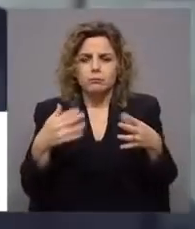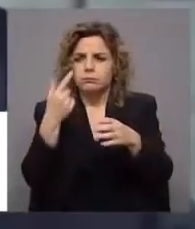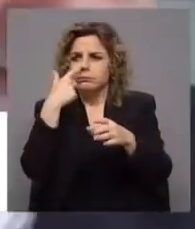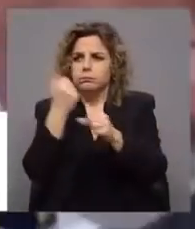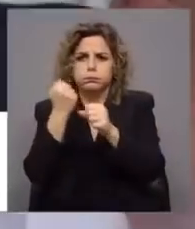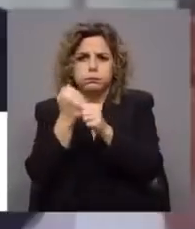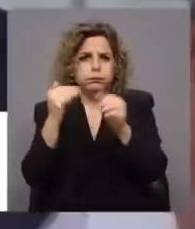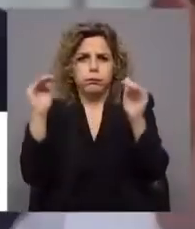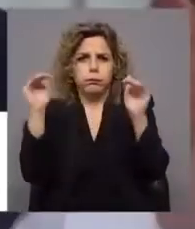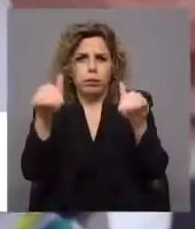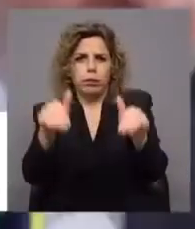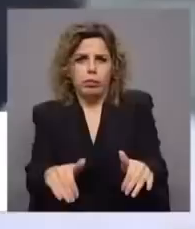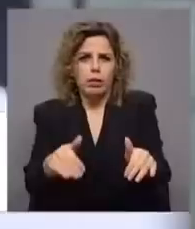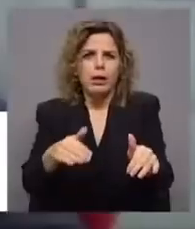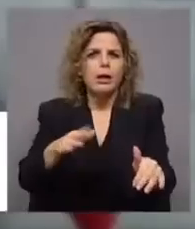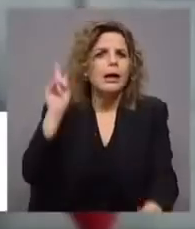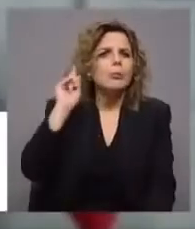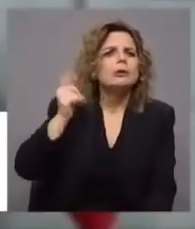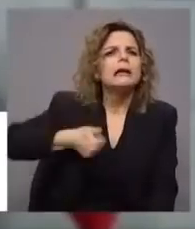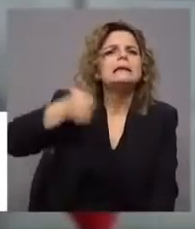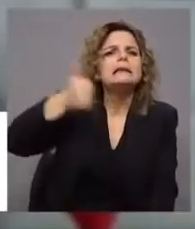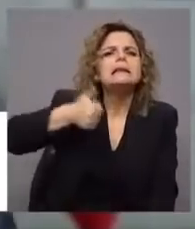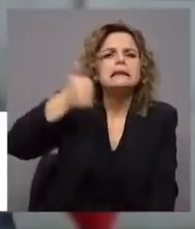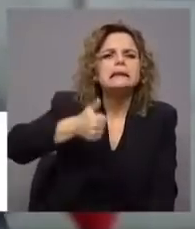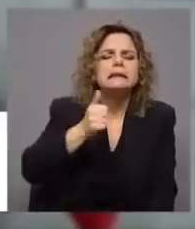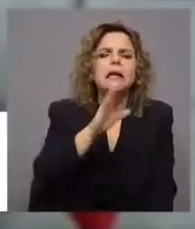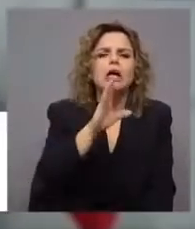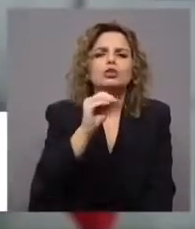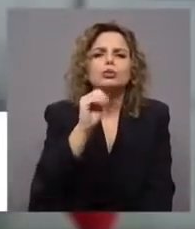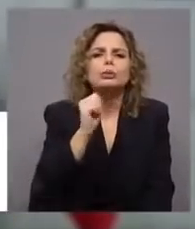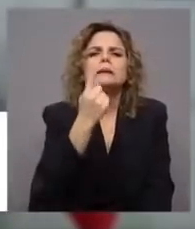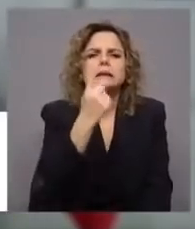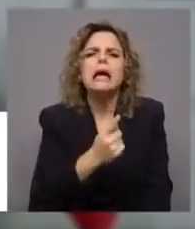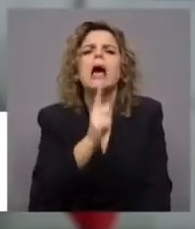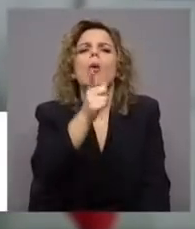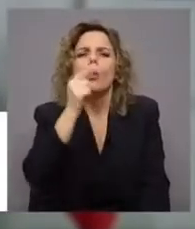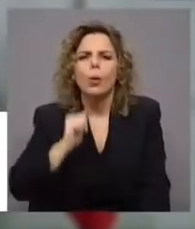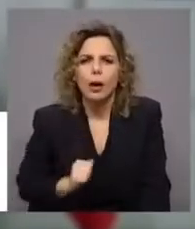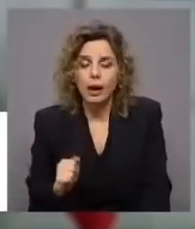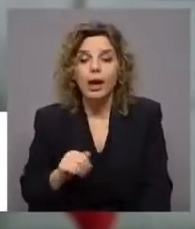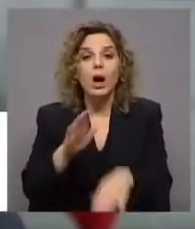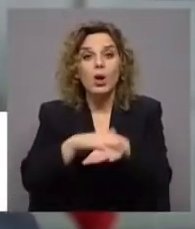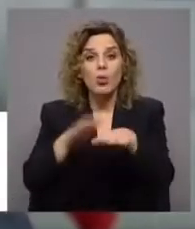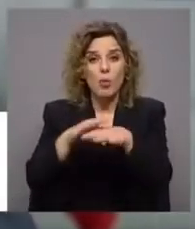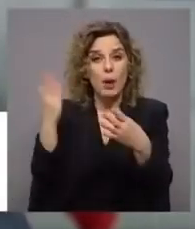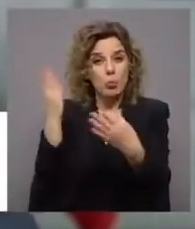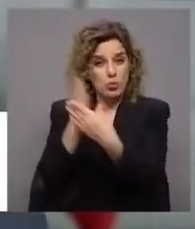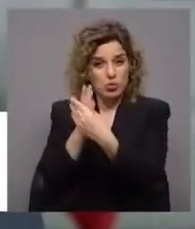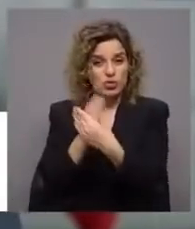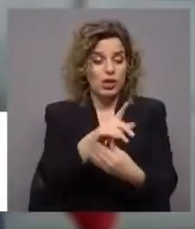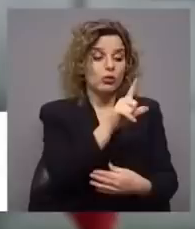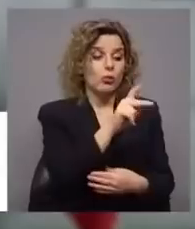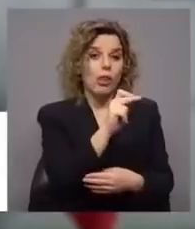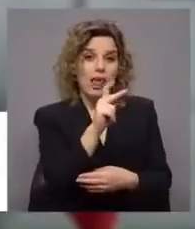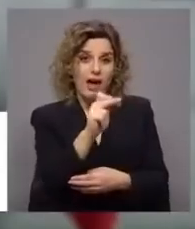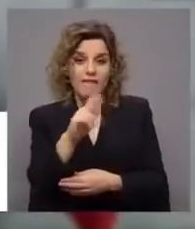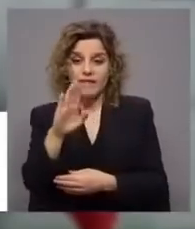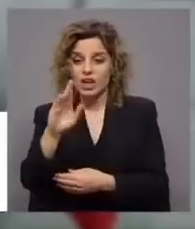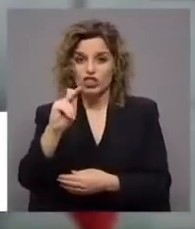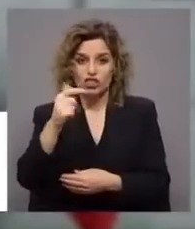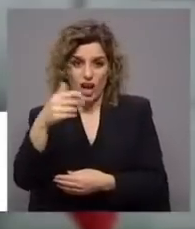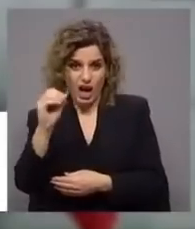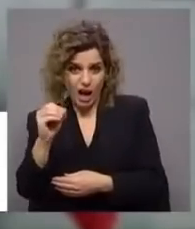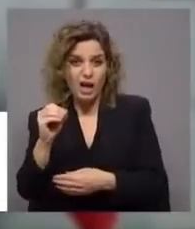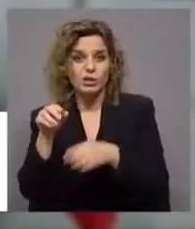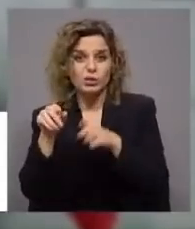mais importante, José Rodrigues, é que os efeitos da Lava Jato, que tinha sido criada, segundo eles, para